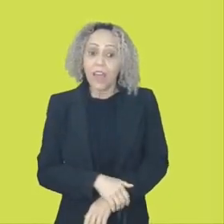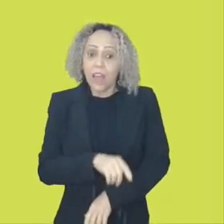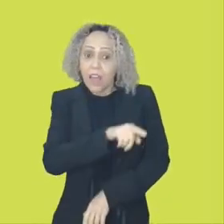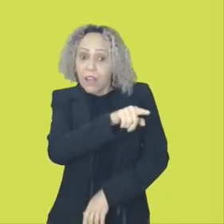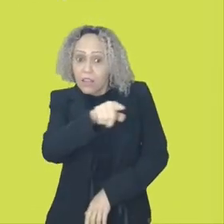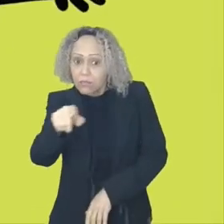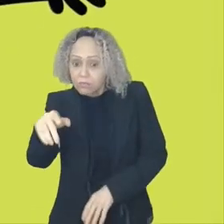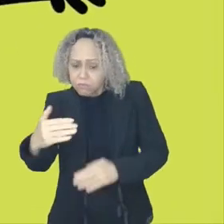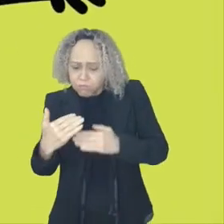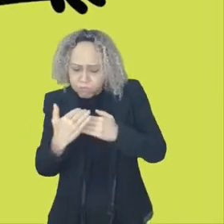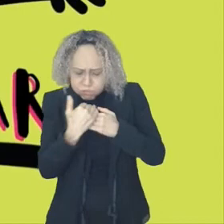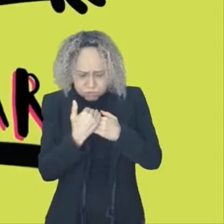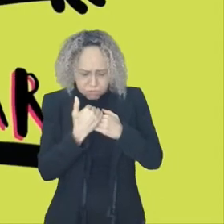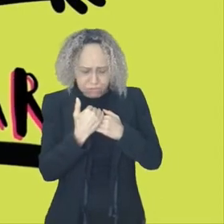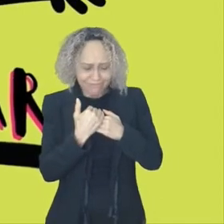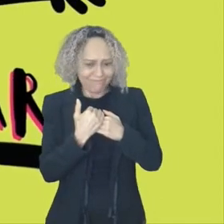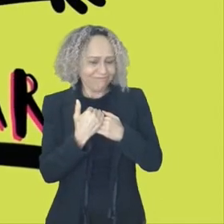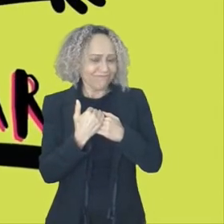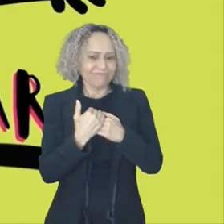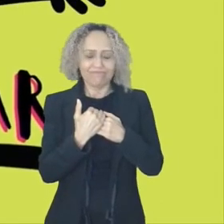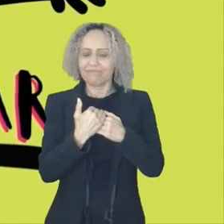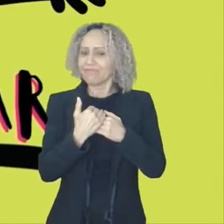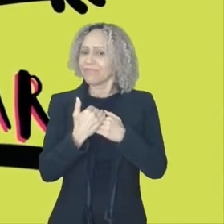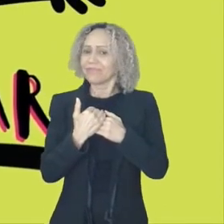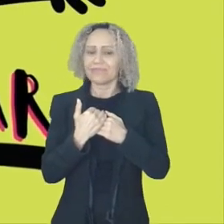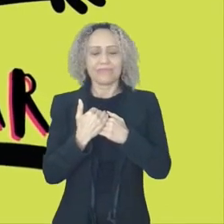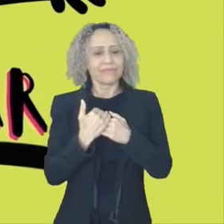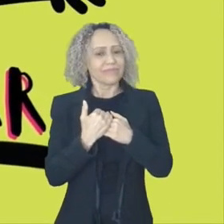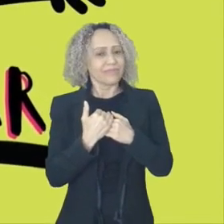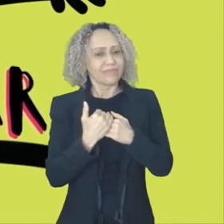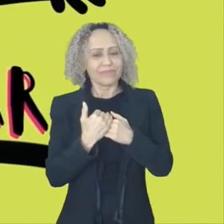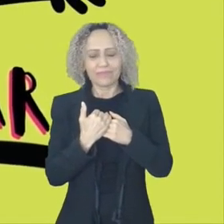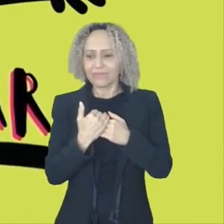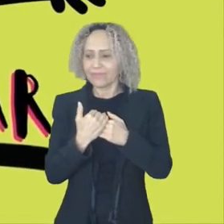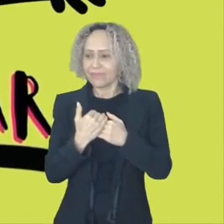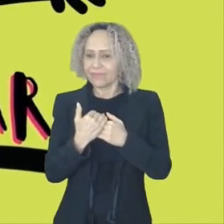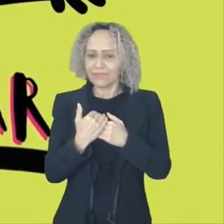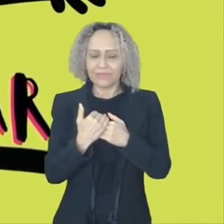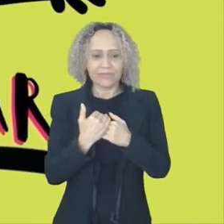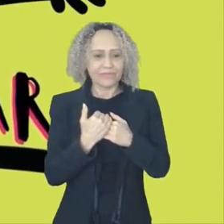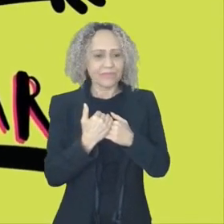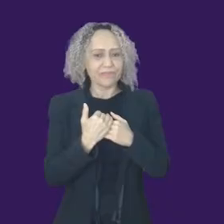Não vão mais conseguir me anular, me calar.